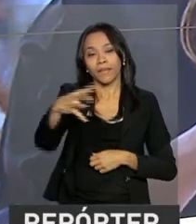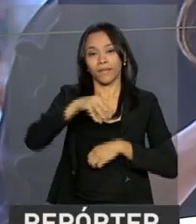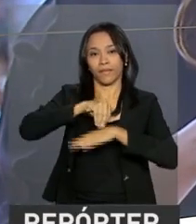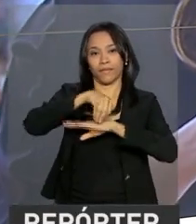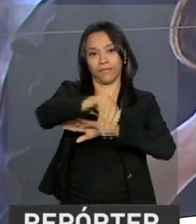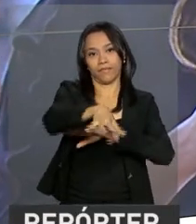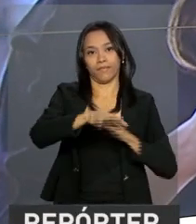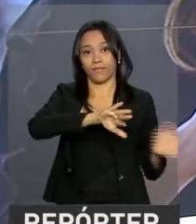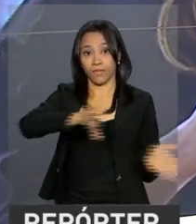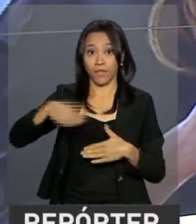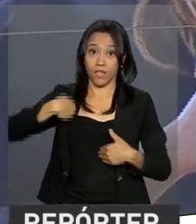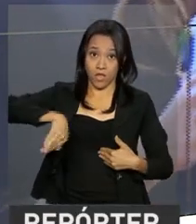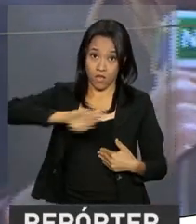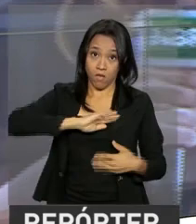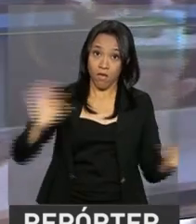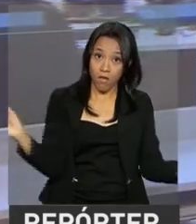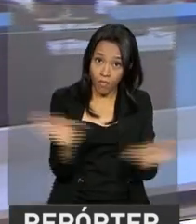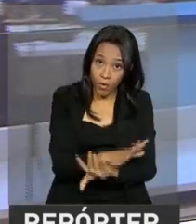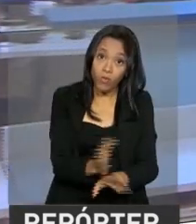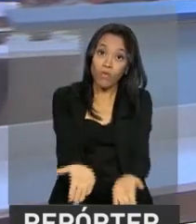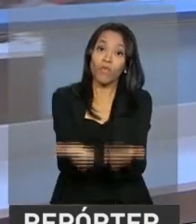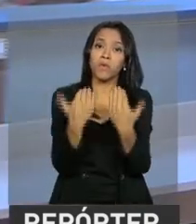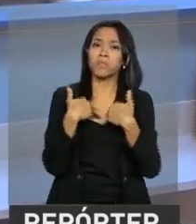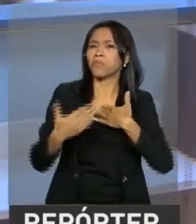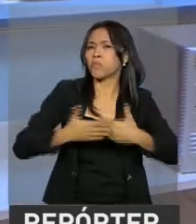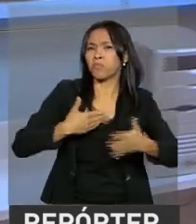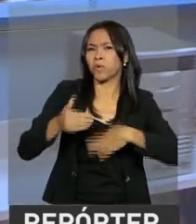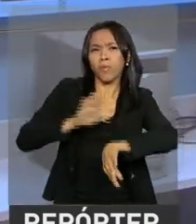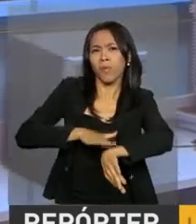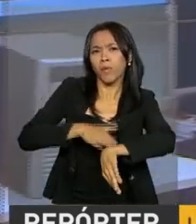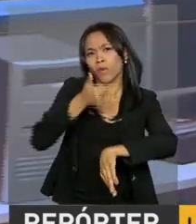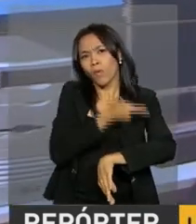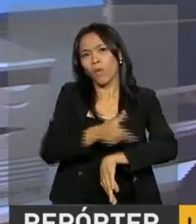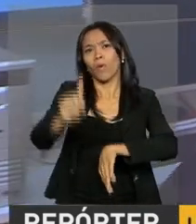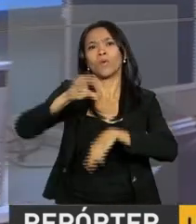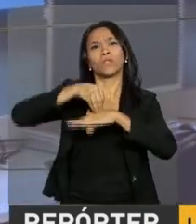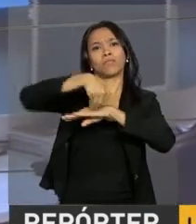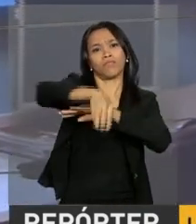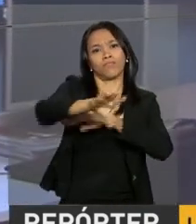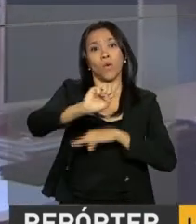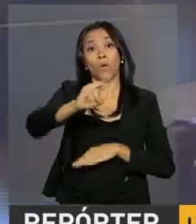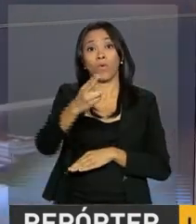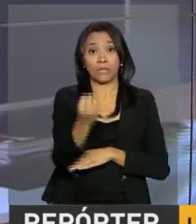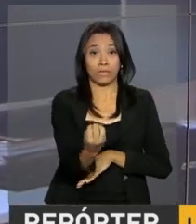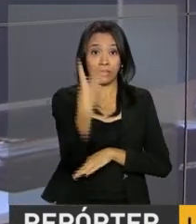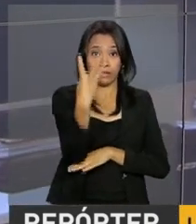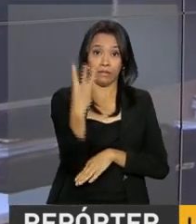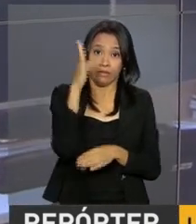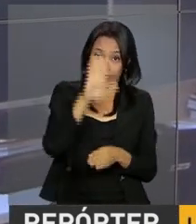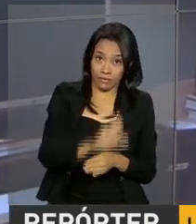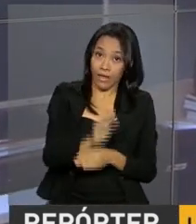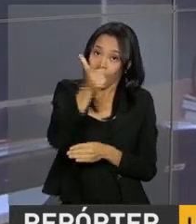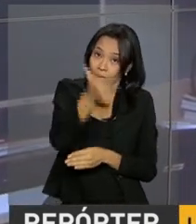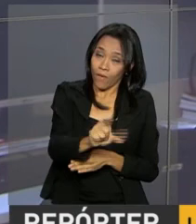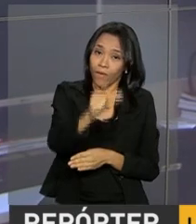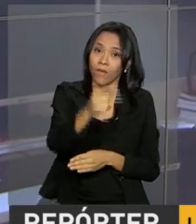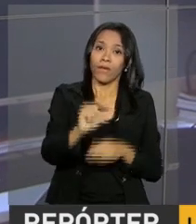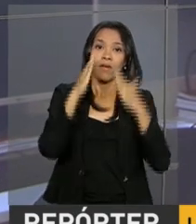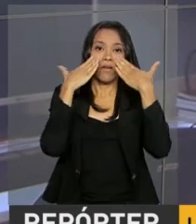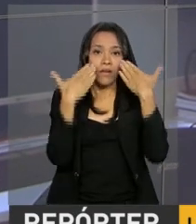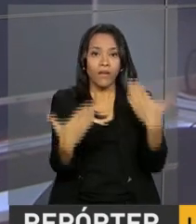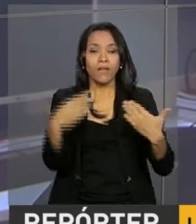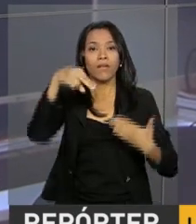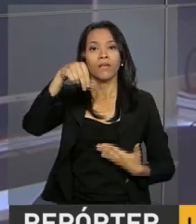na palha e nós ficamos por aqui voltamos a qualquer momento com novas notícias ou às três da tarde na próxima edição do